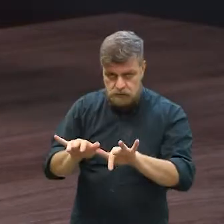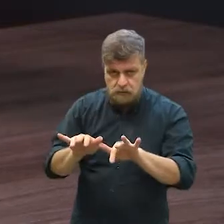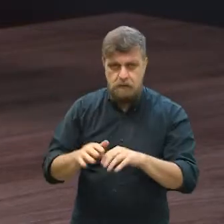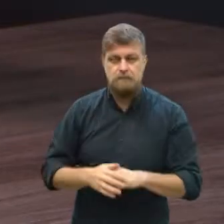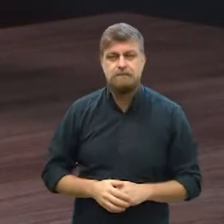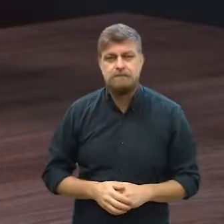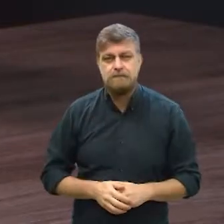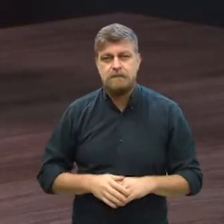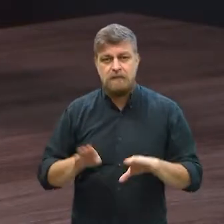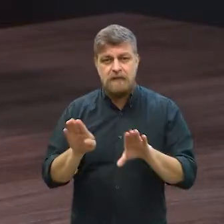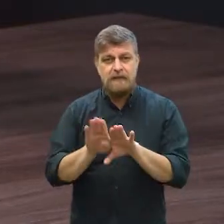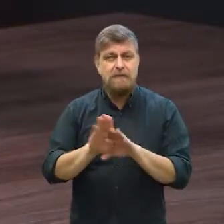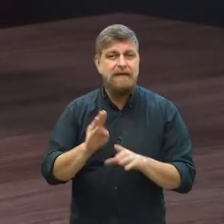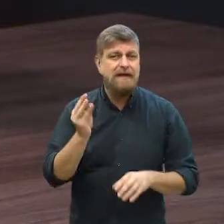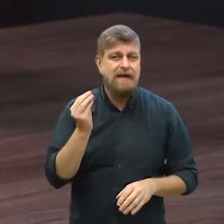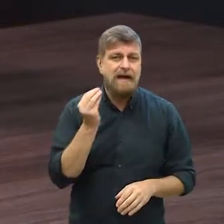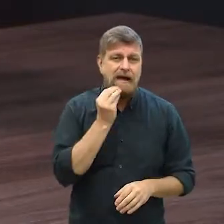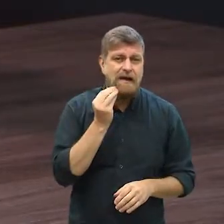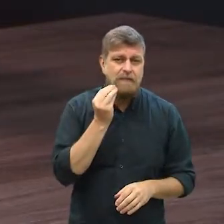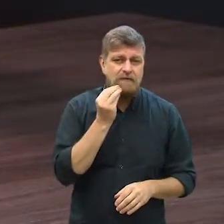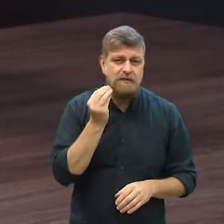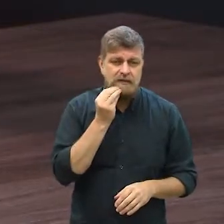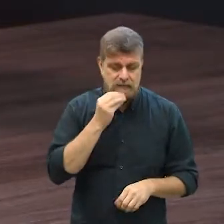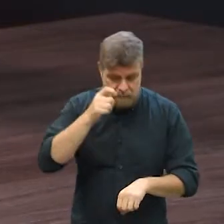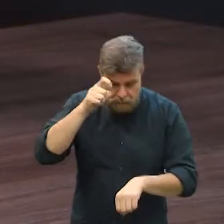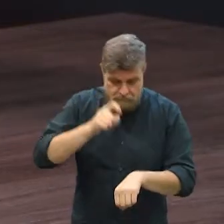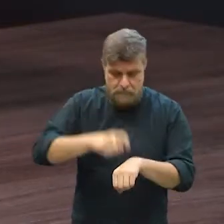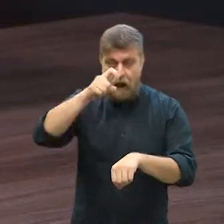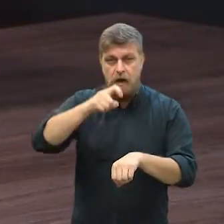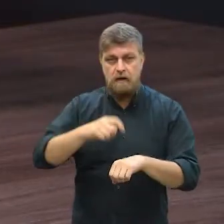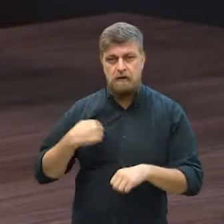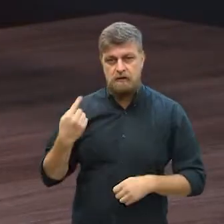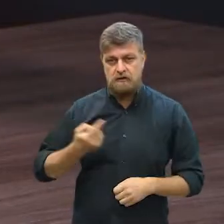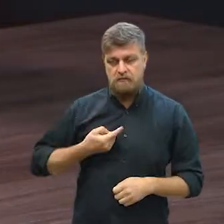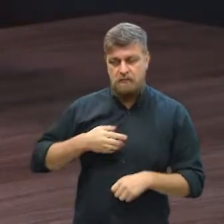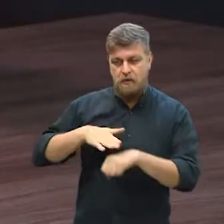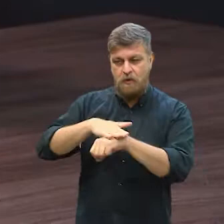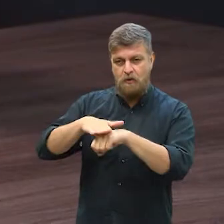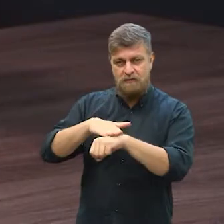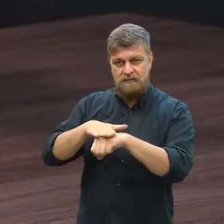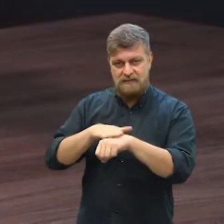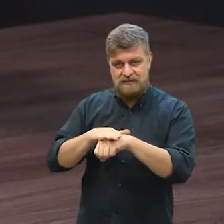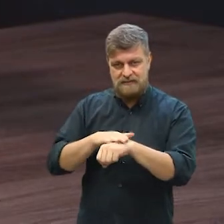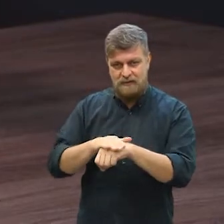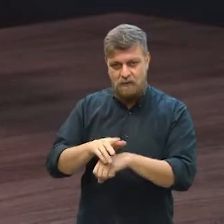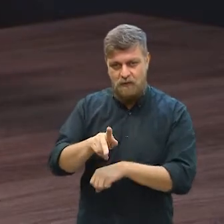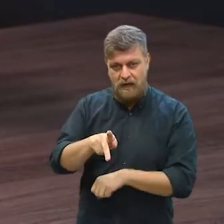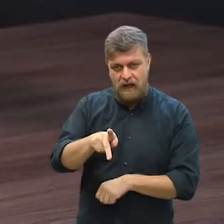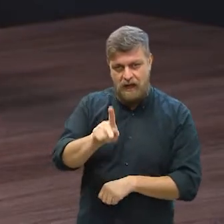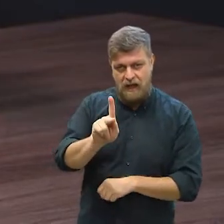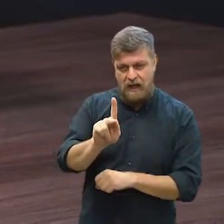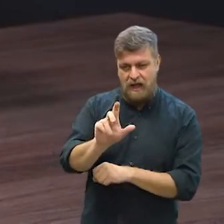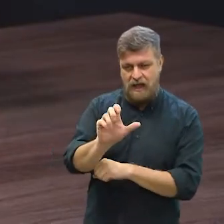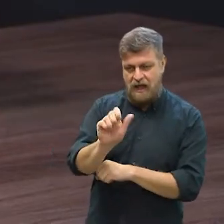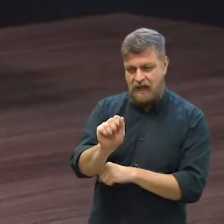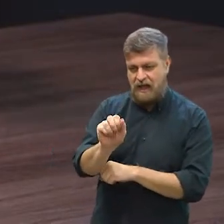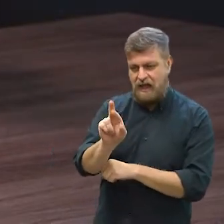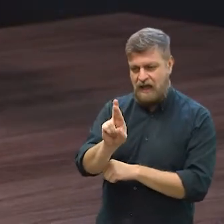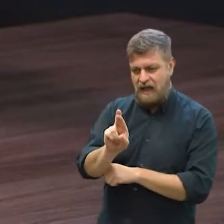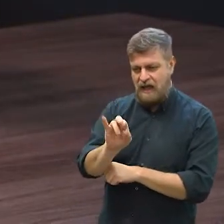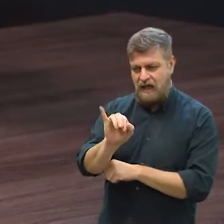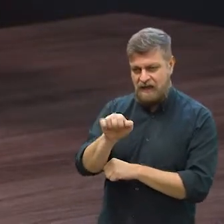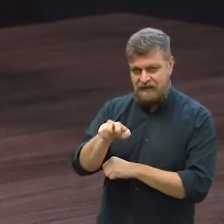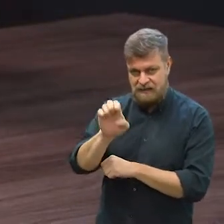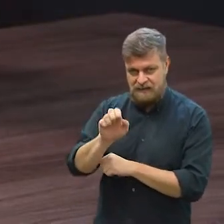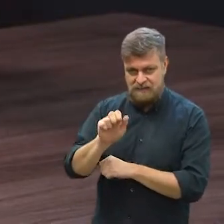E aproveitando deste momento, nós vamos falar com a Karine, que depois